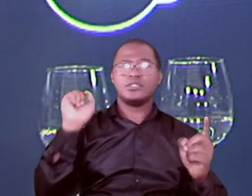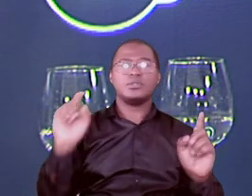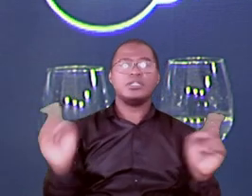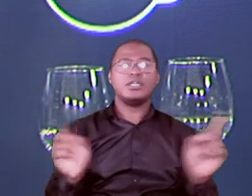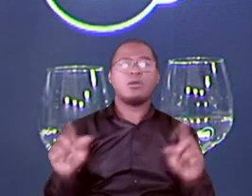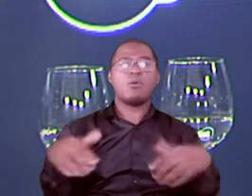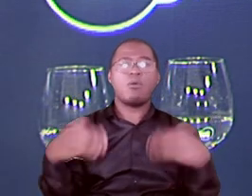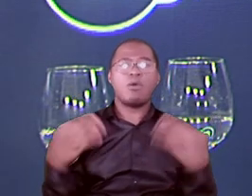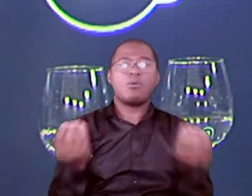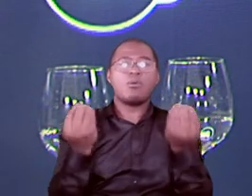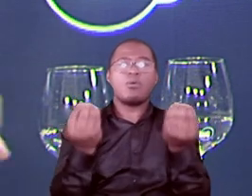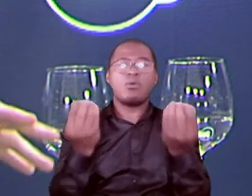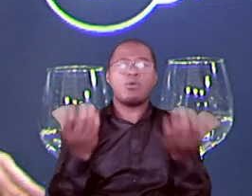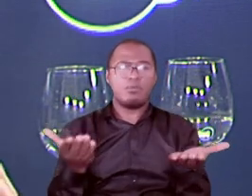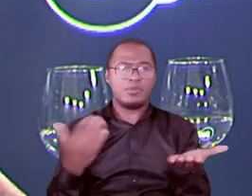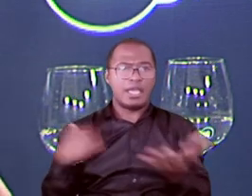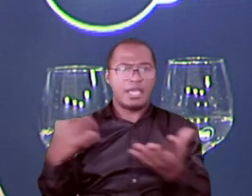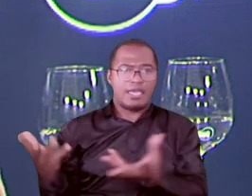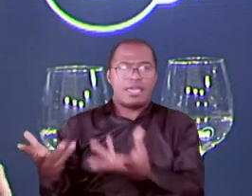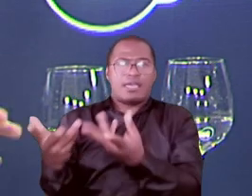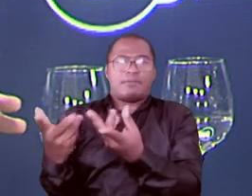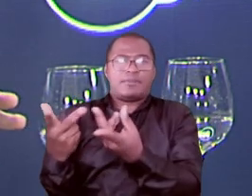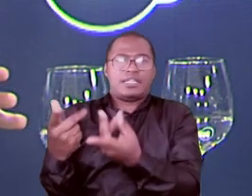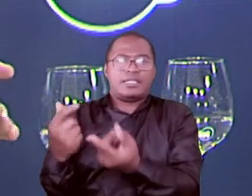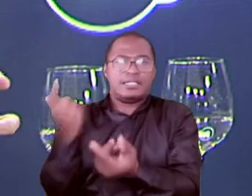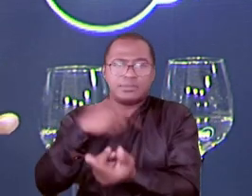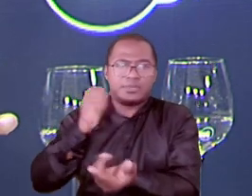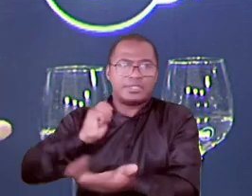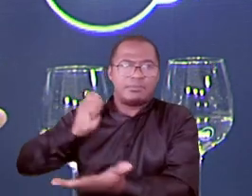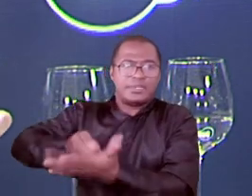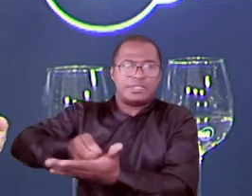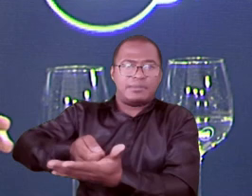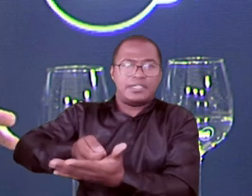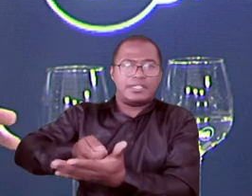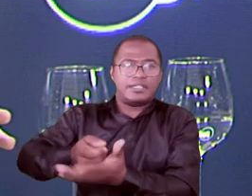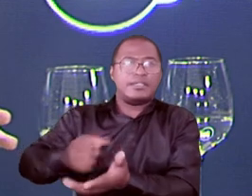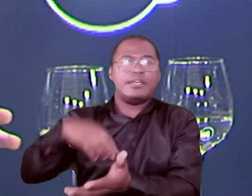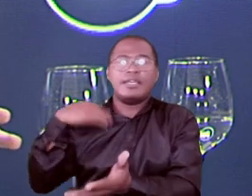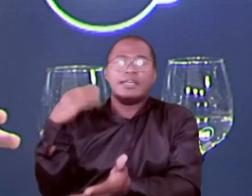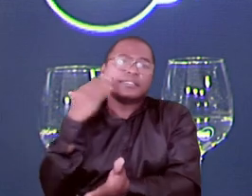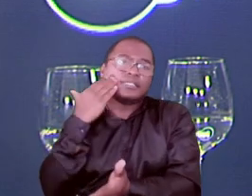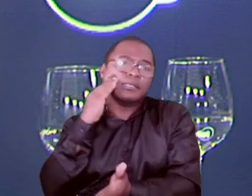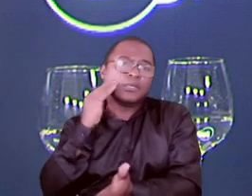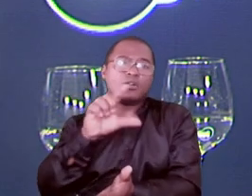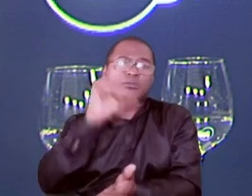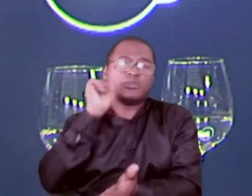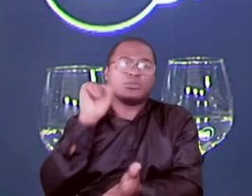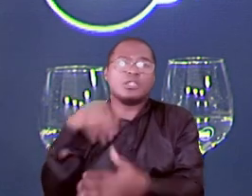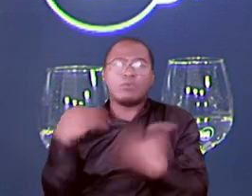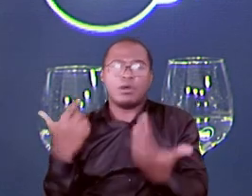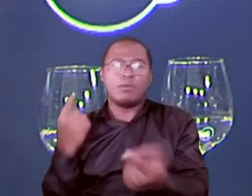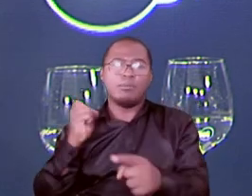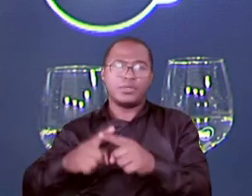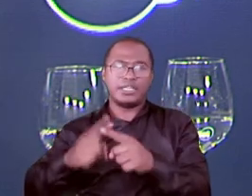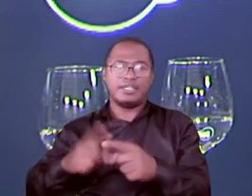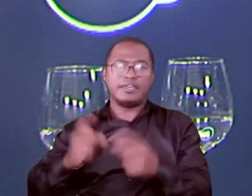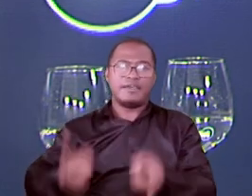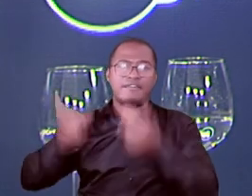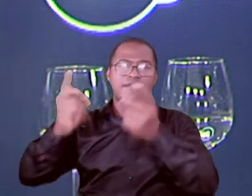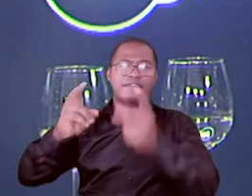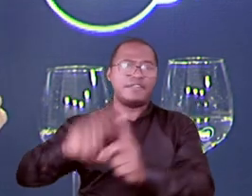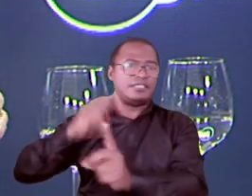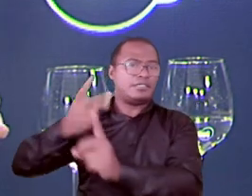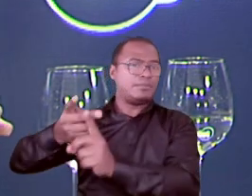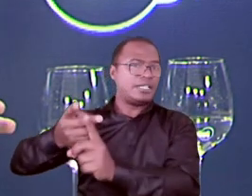na aceitação né dos meios de pagamento é mais vendas É também um serviço de conciliação para o cliente